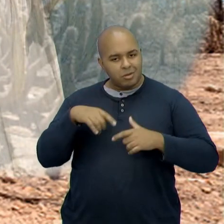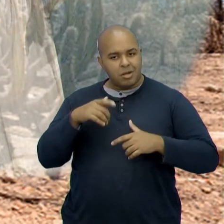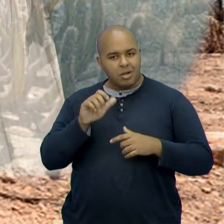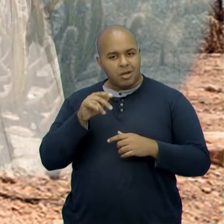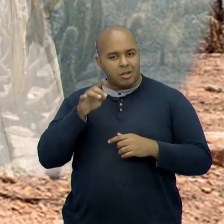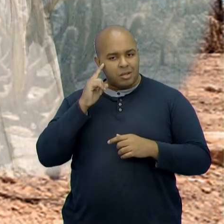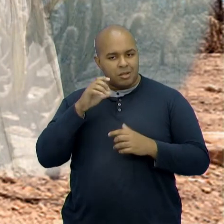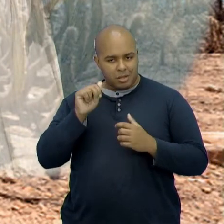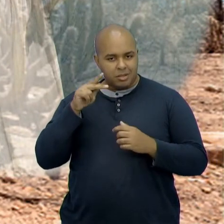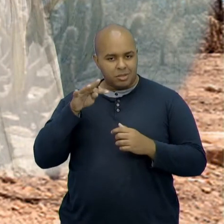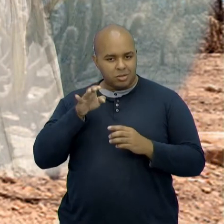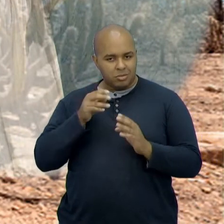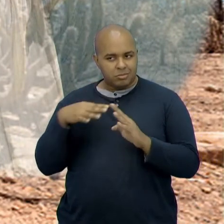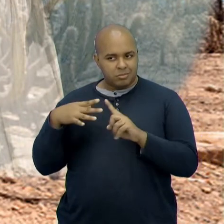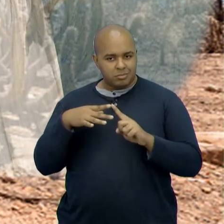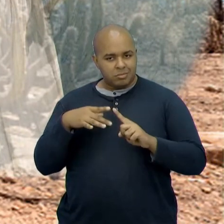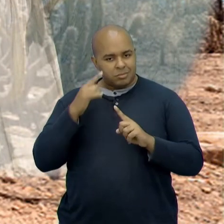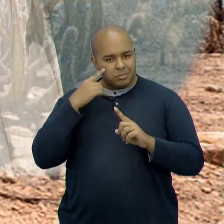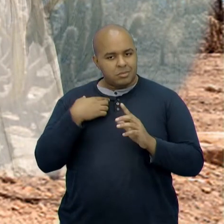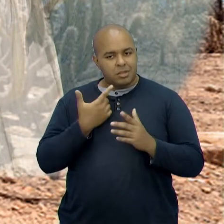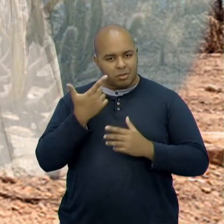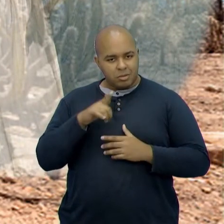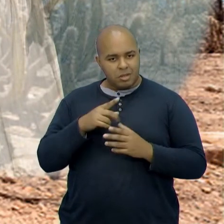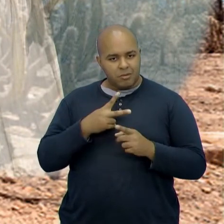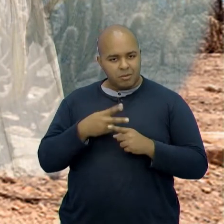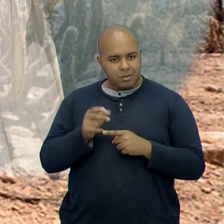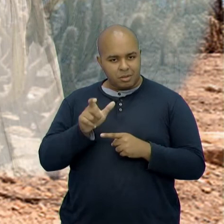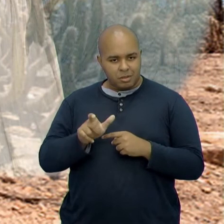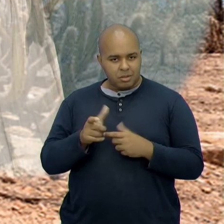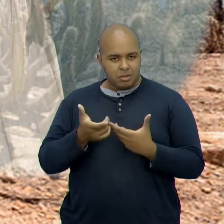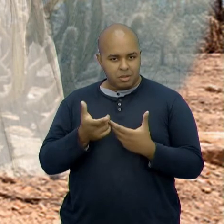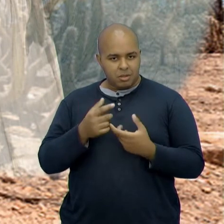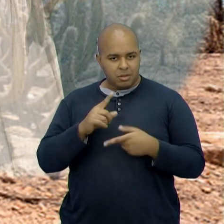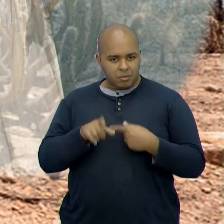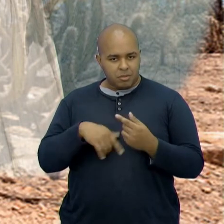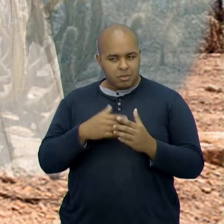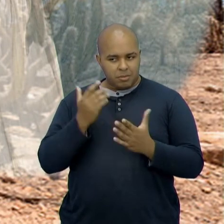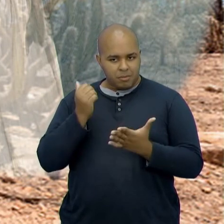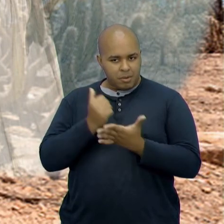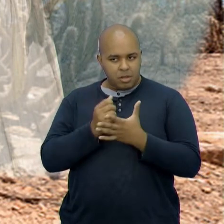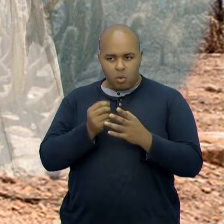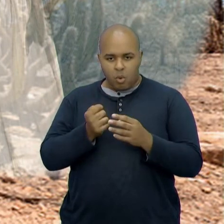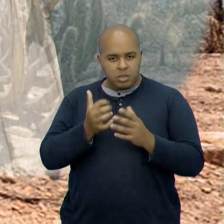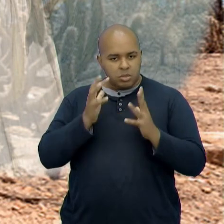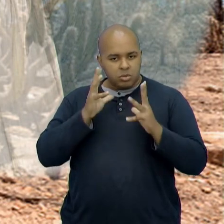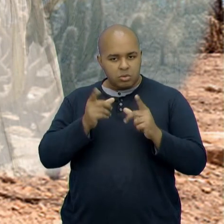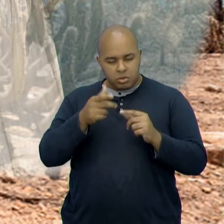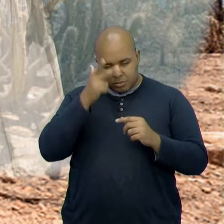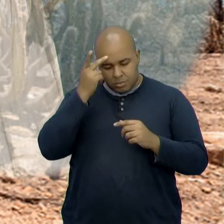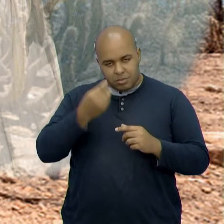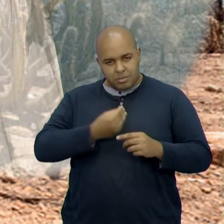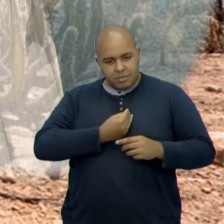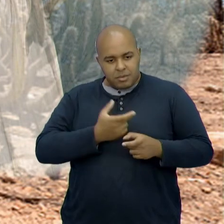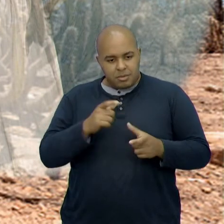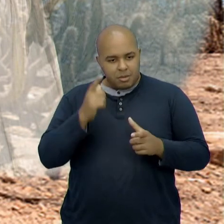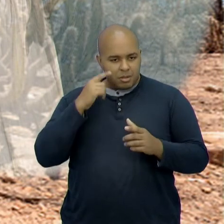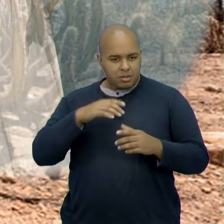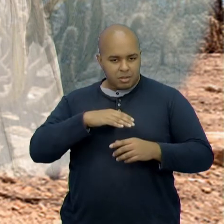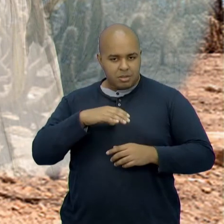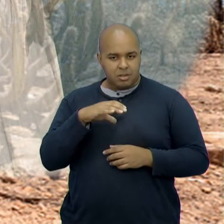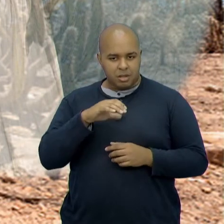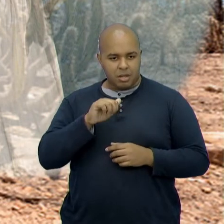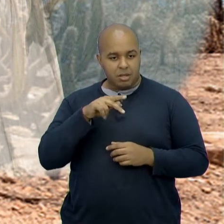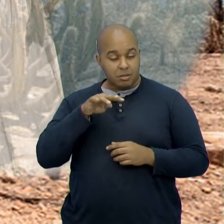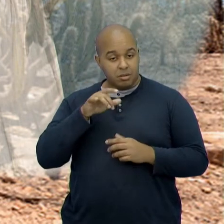Antônio Conselheiro, e aí sim eles conseguem vencer e extermina quase todos os moradores da cidade de